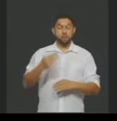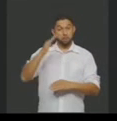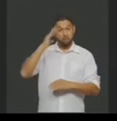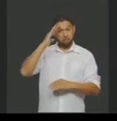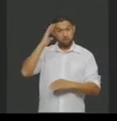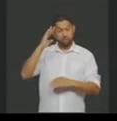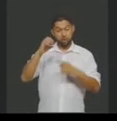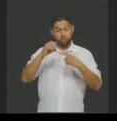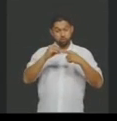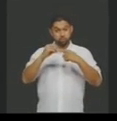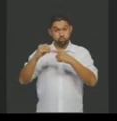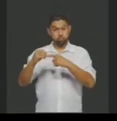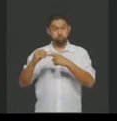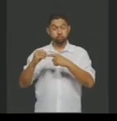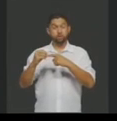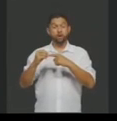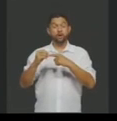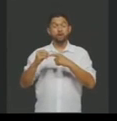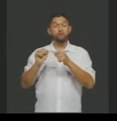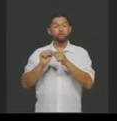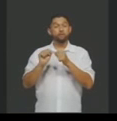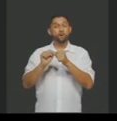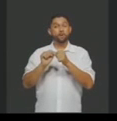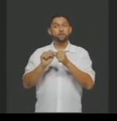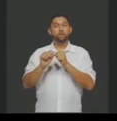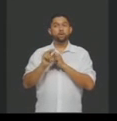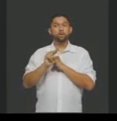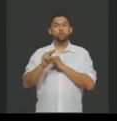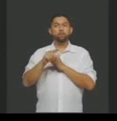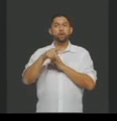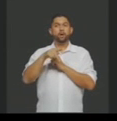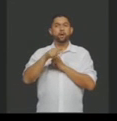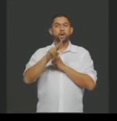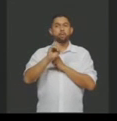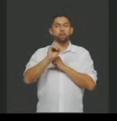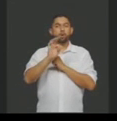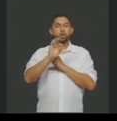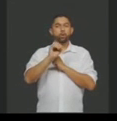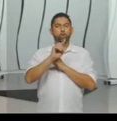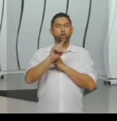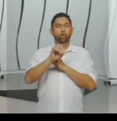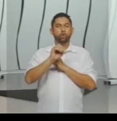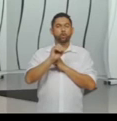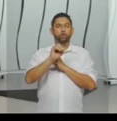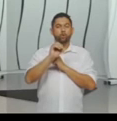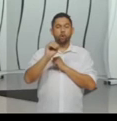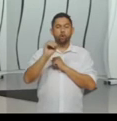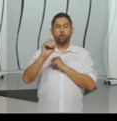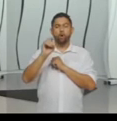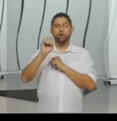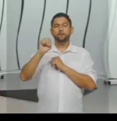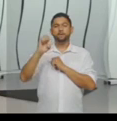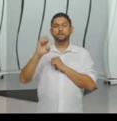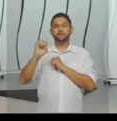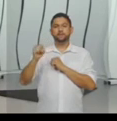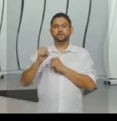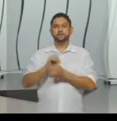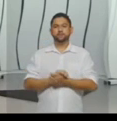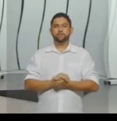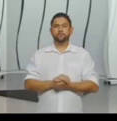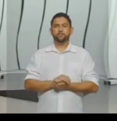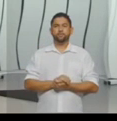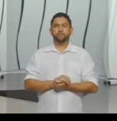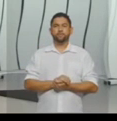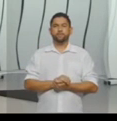por protozoários nós chamamos de protozooses. E nós temos a amebíase, que foi citada aqui. Nós